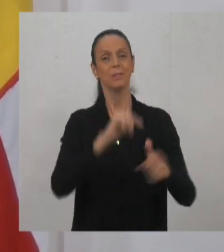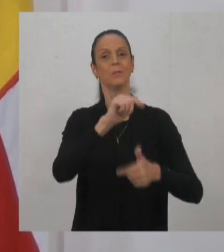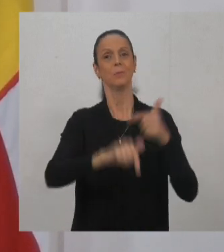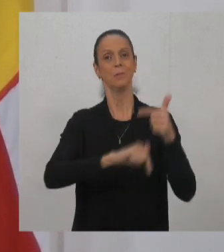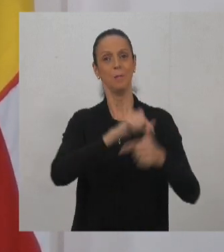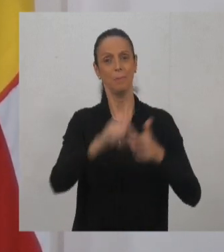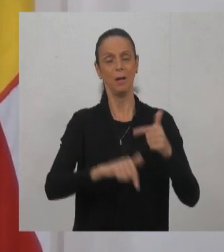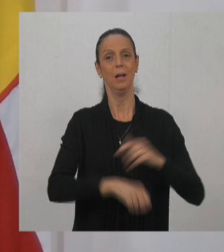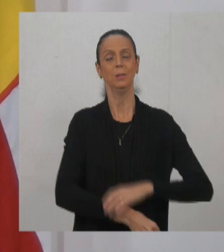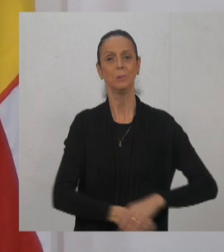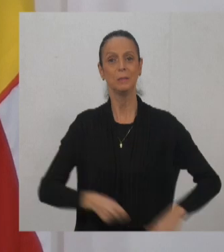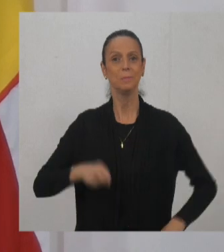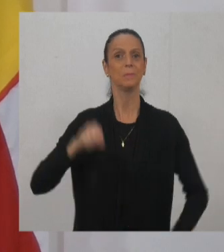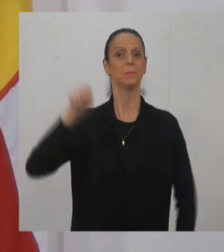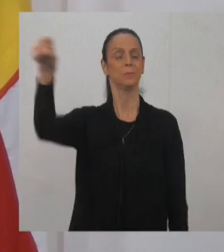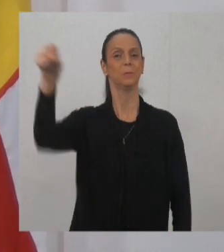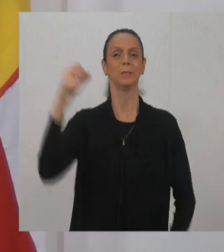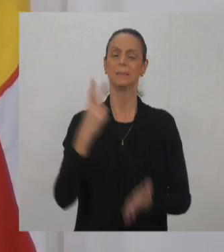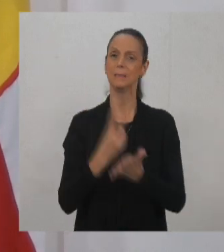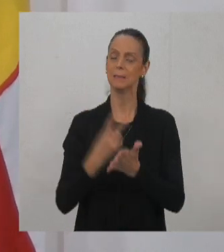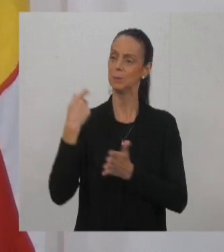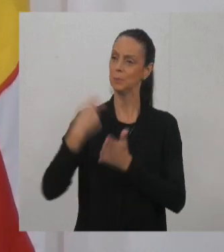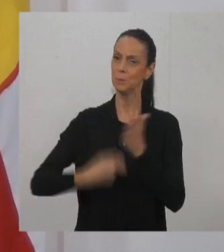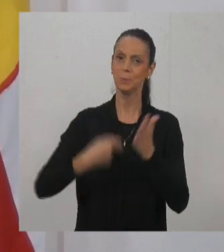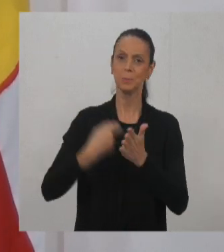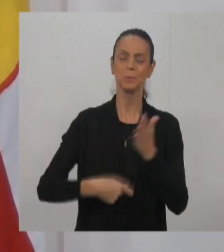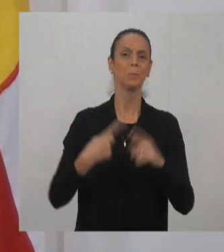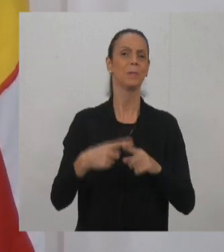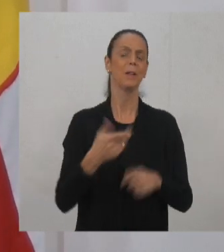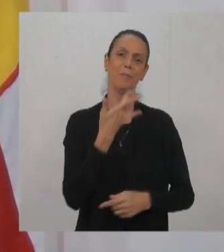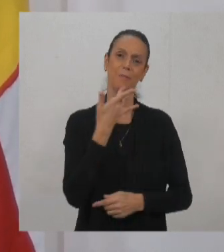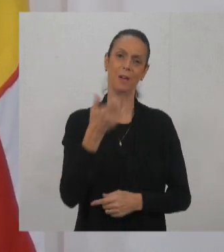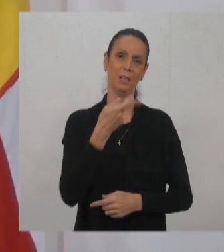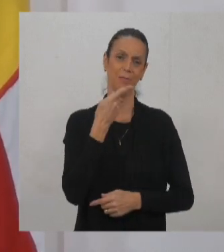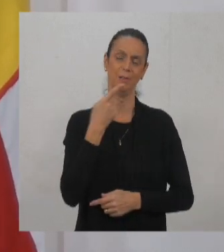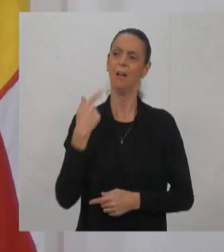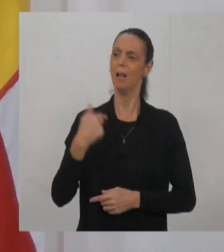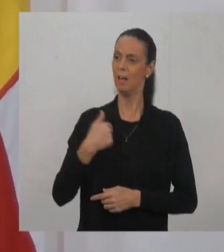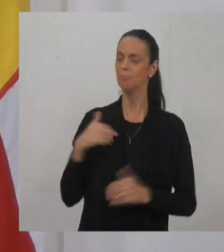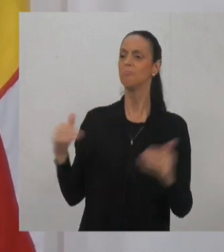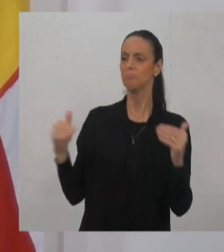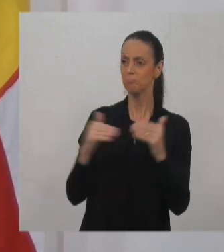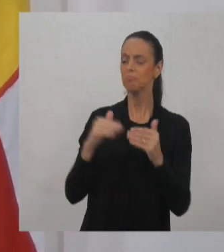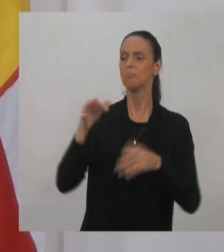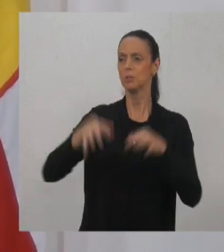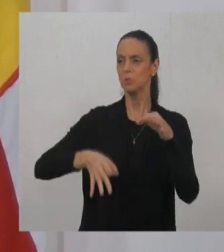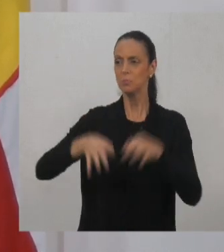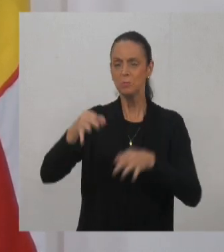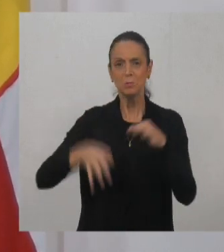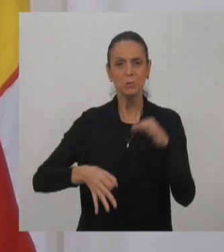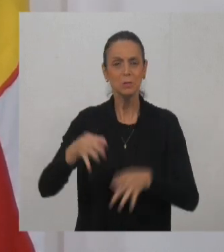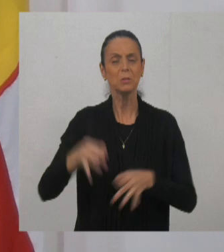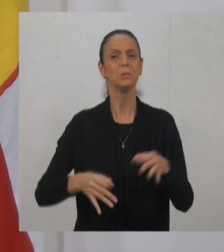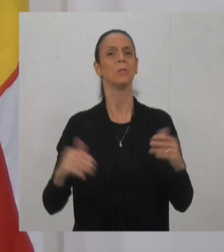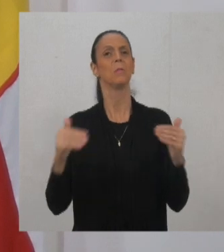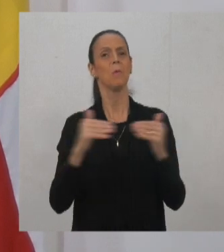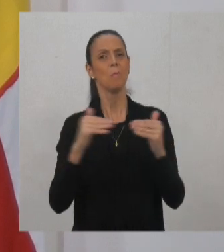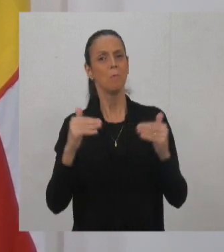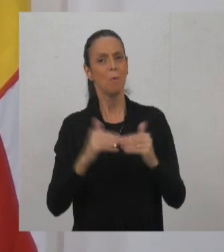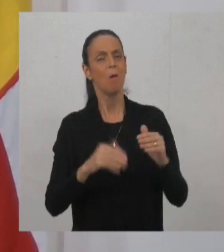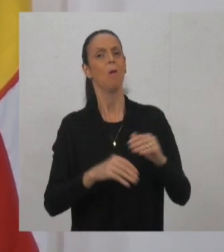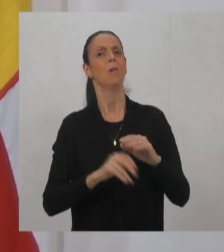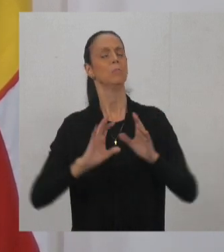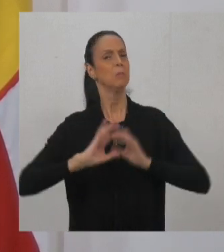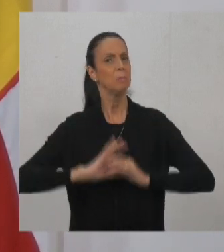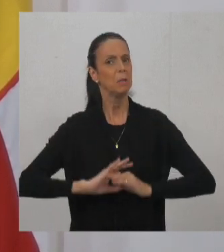de independência, porque ele sempre lutou pela independência, porque é fácil dizer que eu sou favorável à justiça, que eu sou favorável à independência,